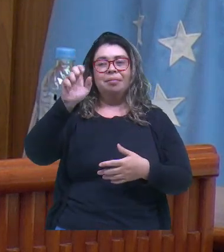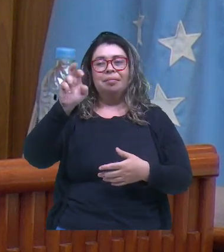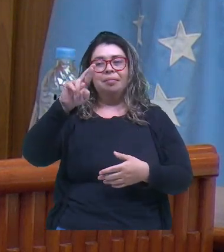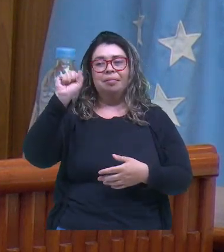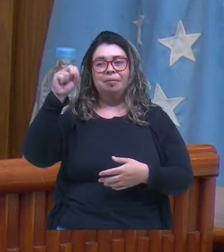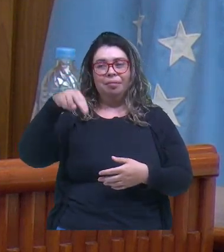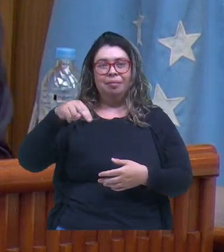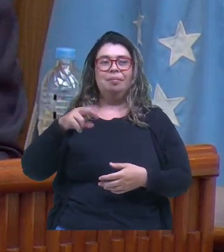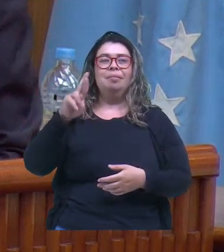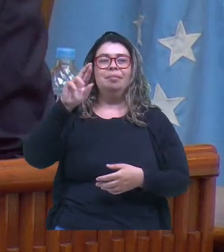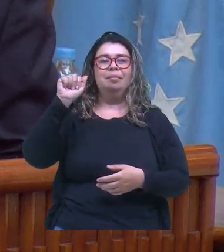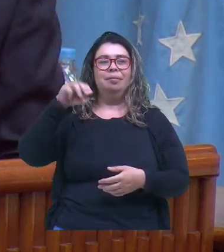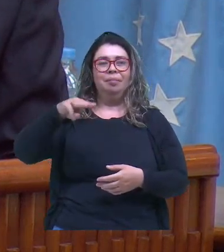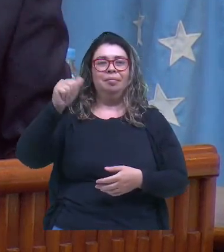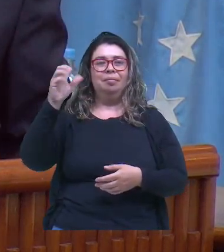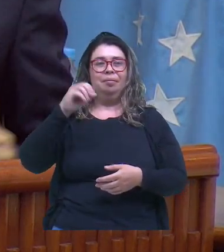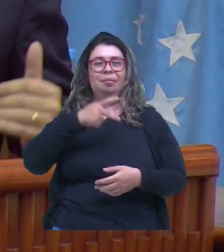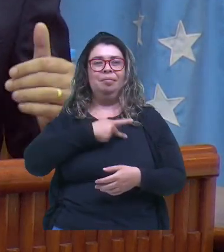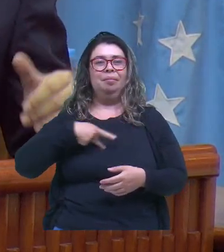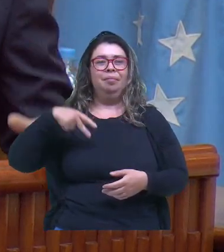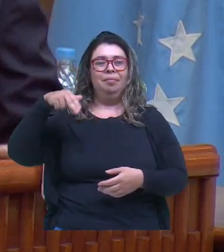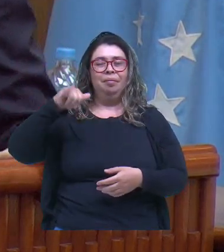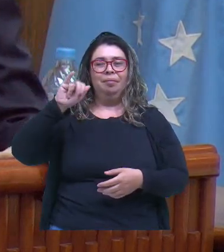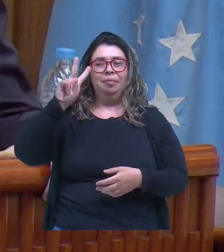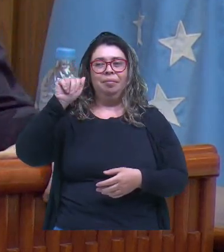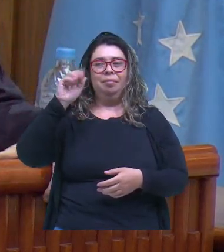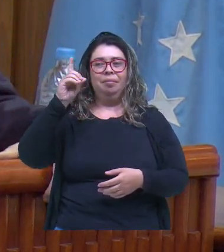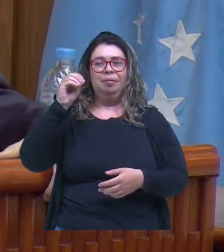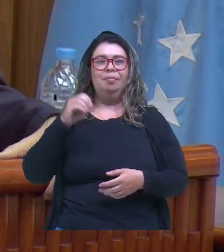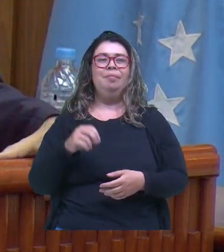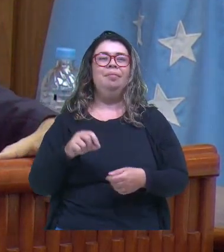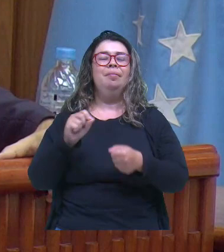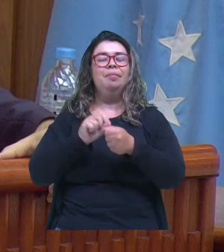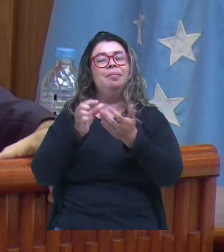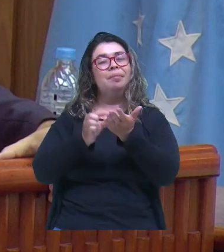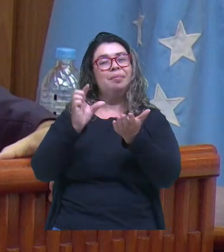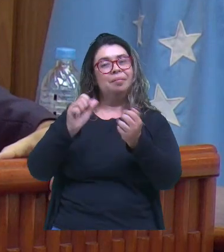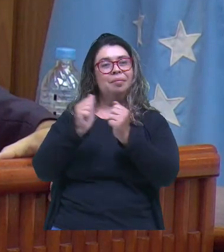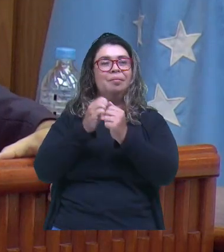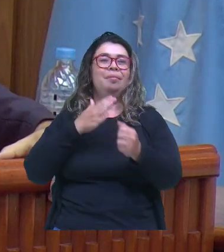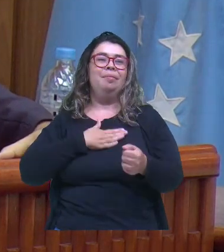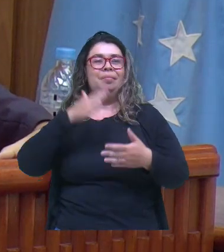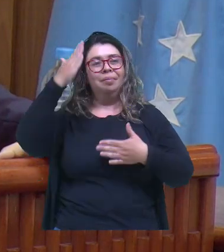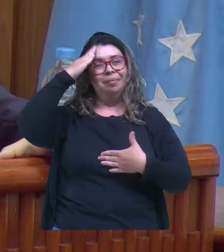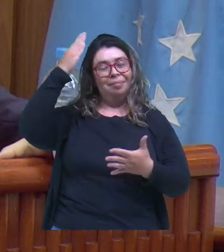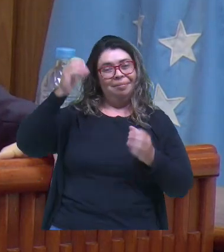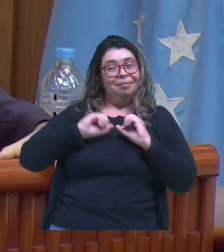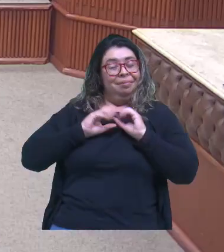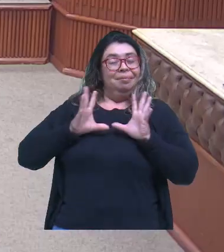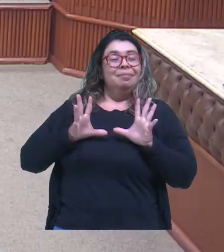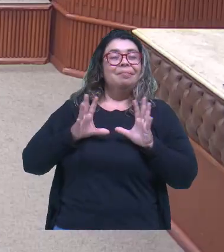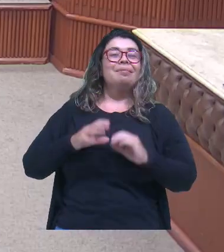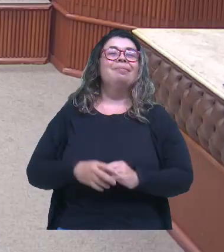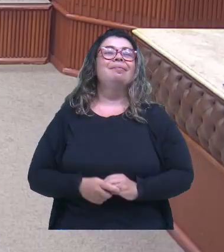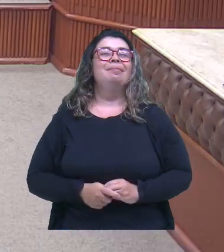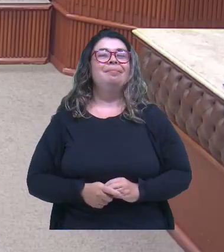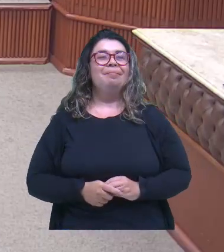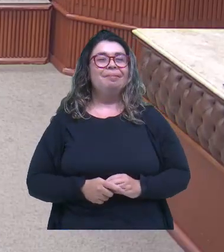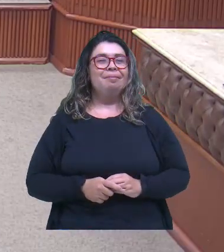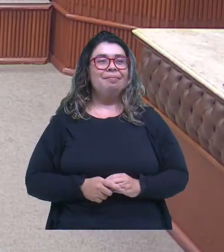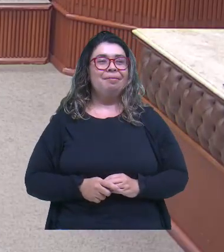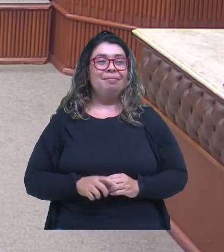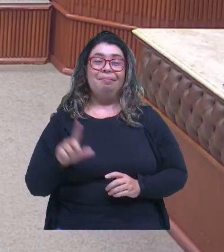Ramão, Nivaldo, que faziam parte da mesa comigo, obrigado pela surpresa,